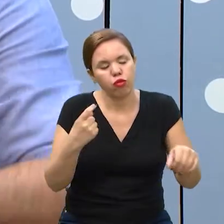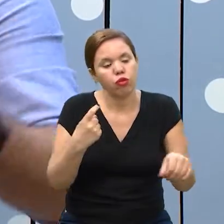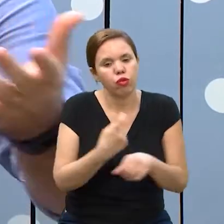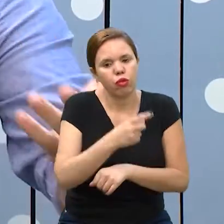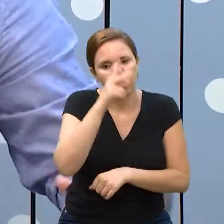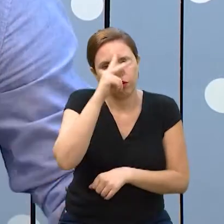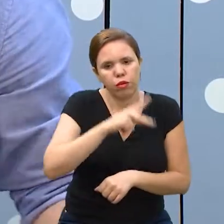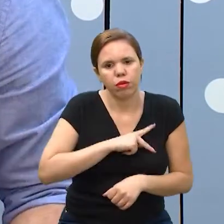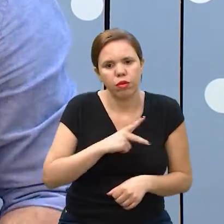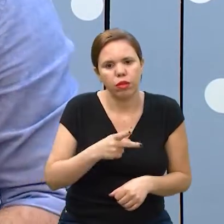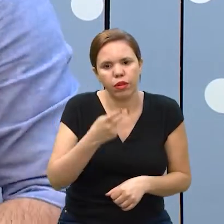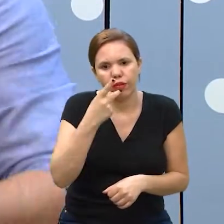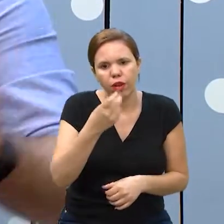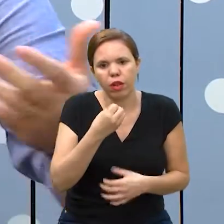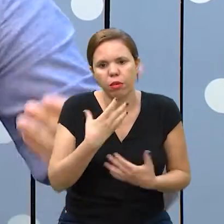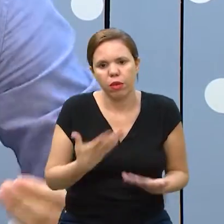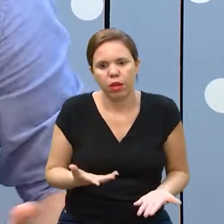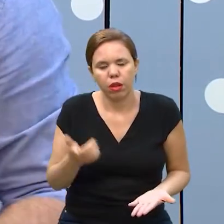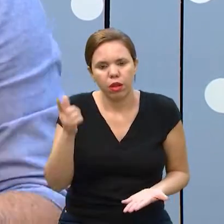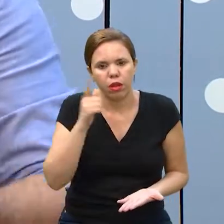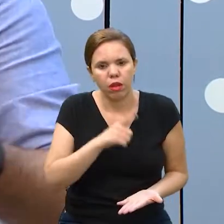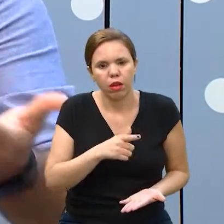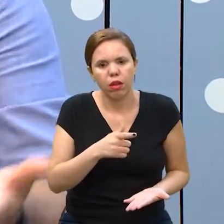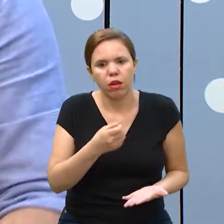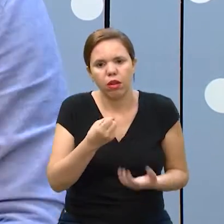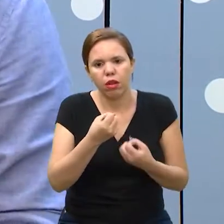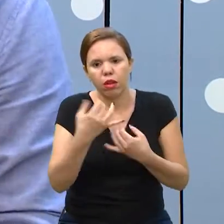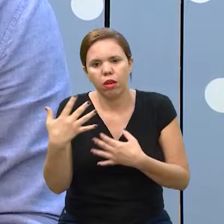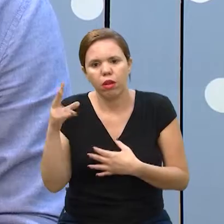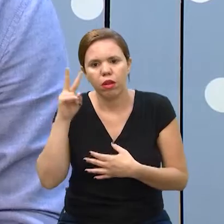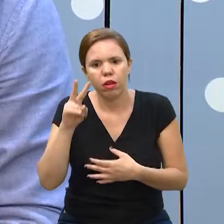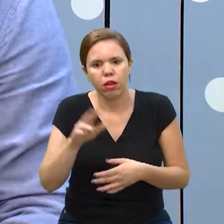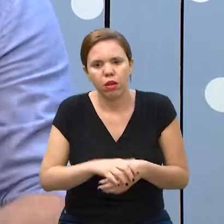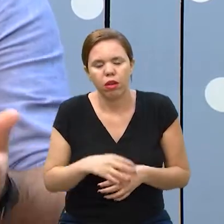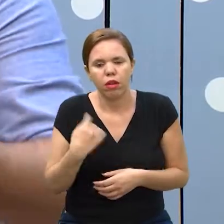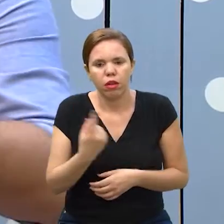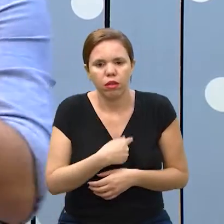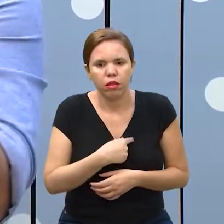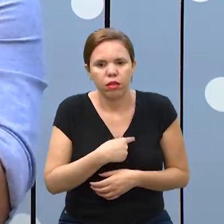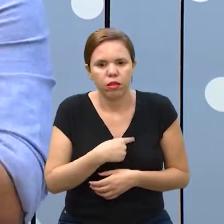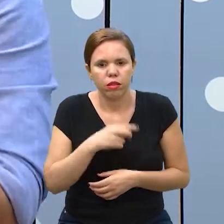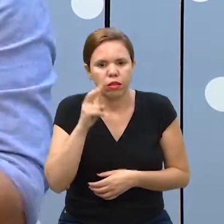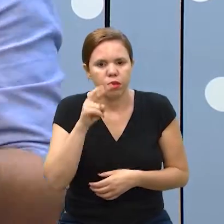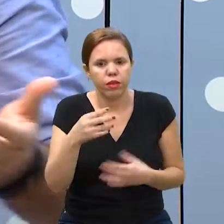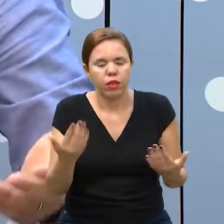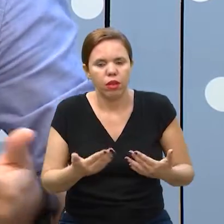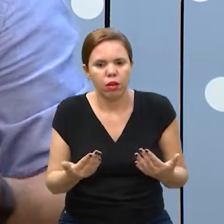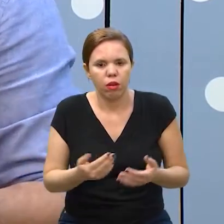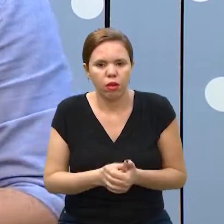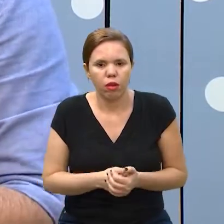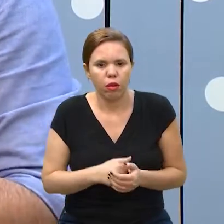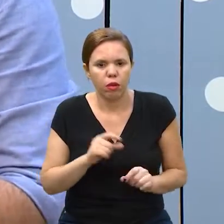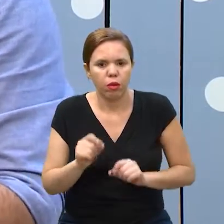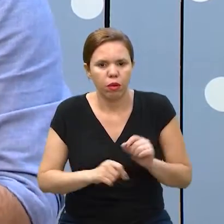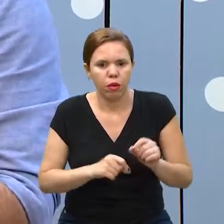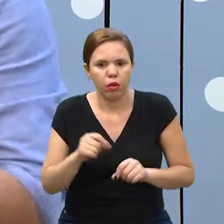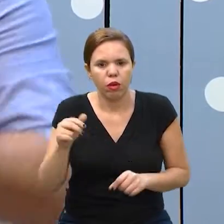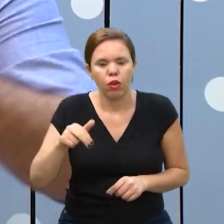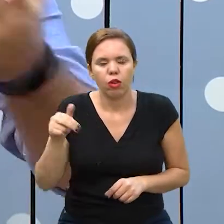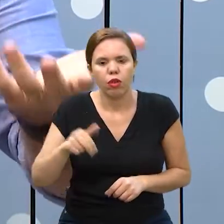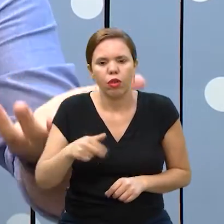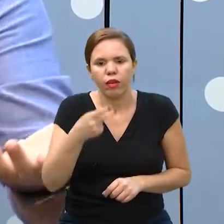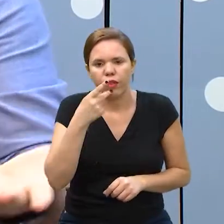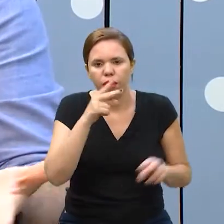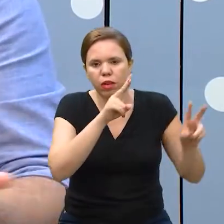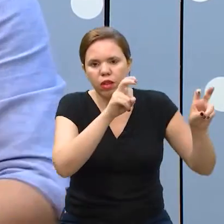se descobrem também, que falam bem ou que conseguem contar boas histórias. A gente está vendo muito agora, né, uma